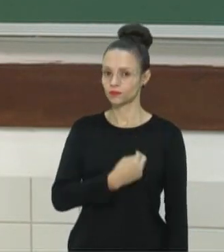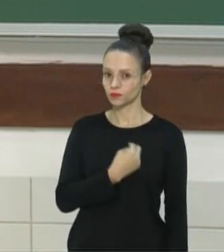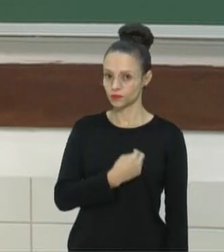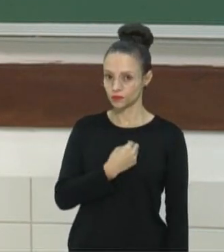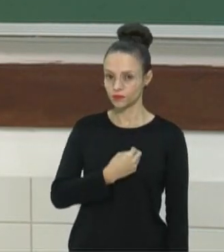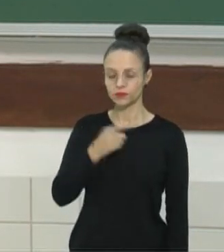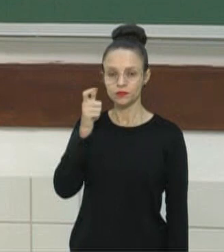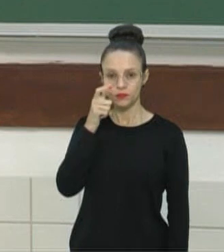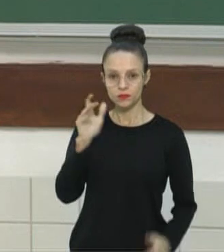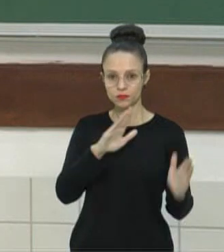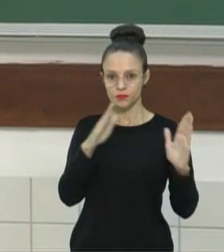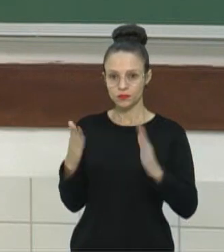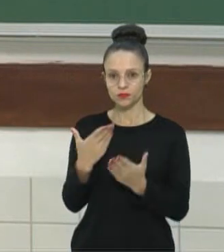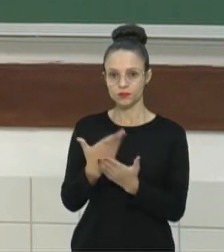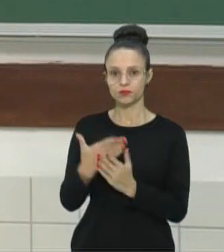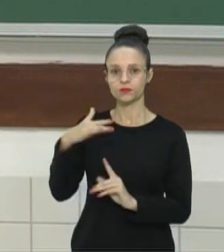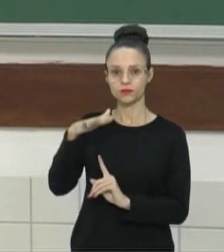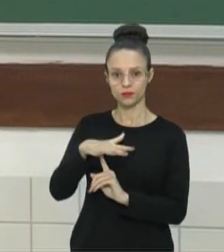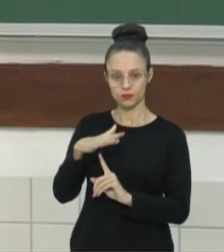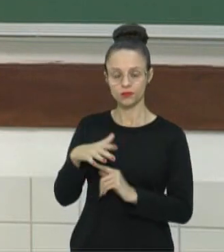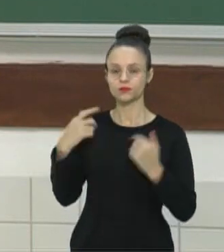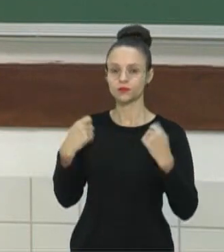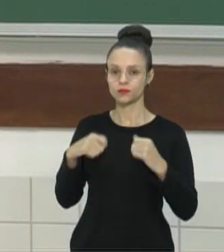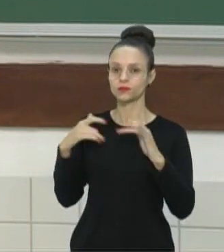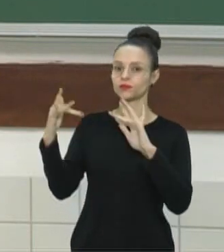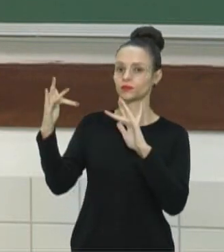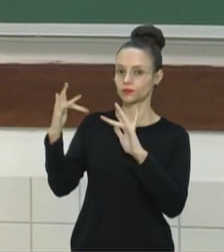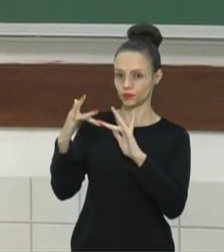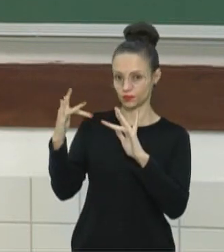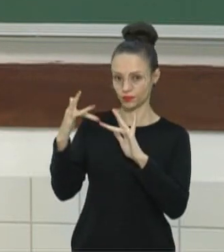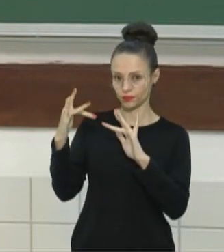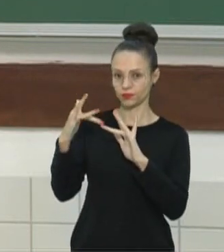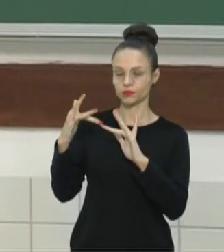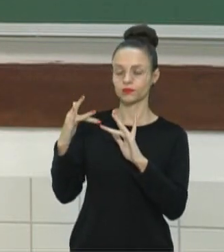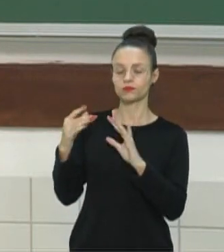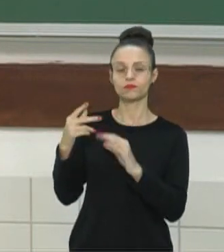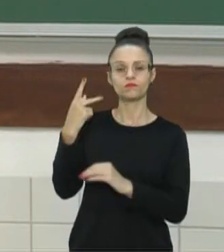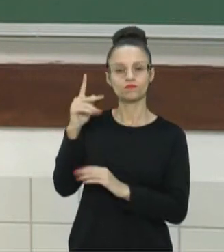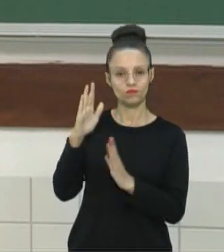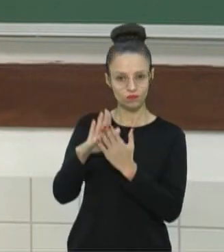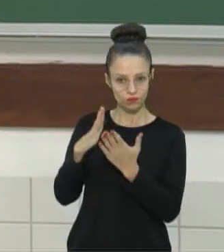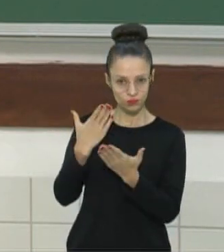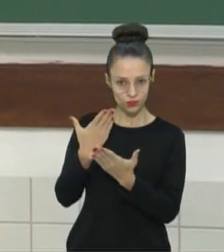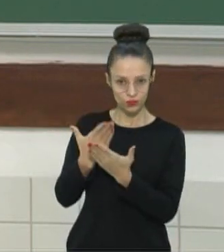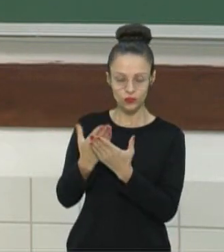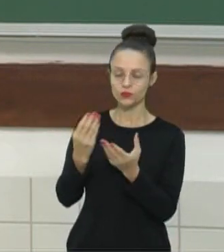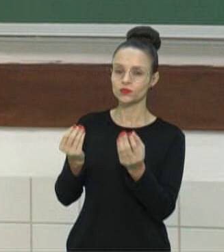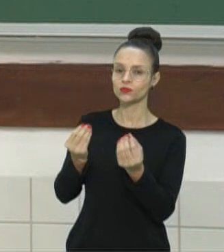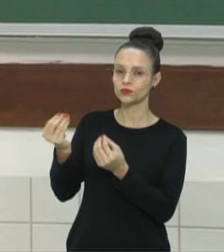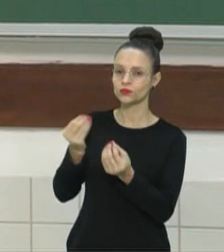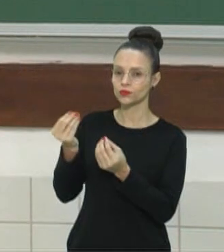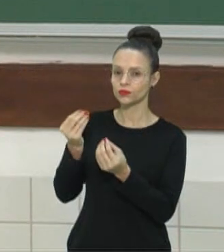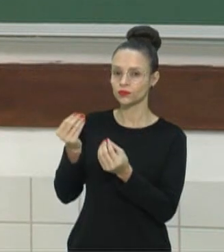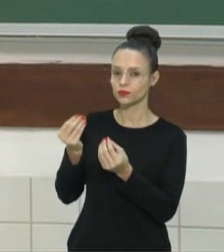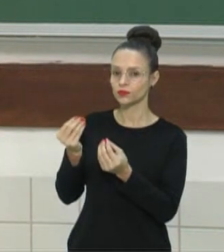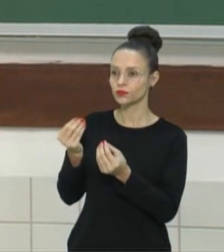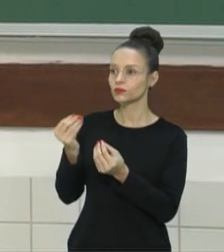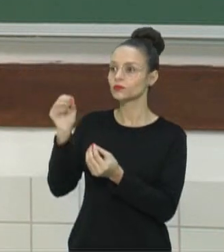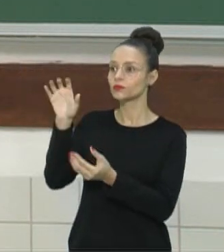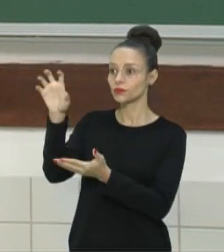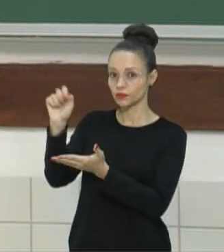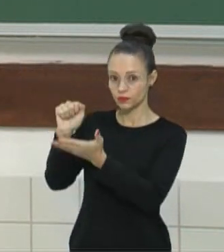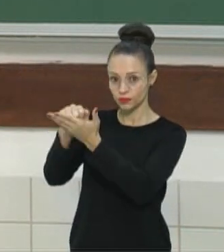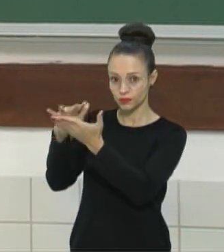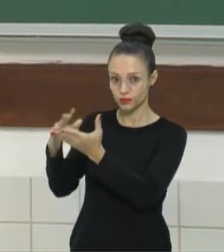aula Paraná devem entrar em contato com a sua escola para entregar e retirar